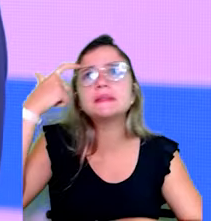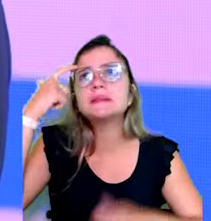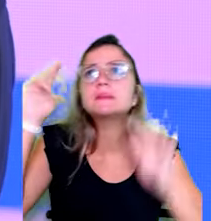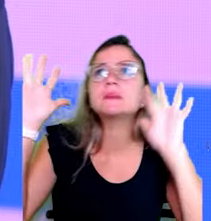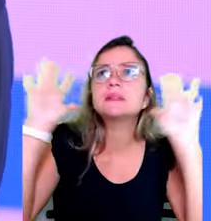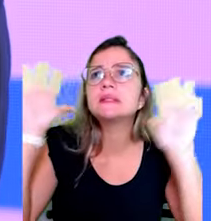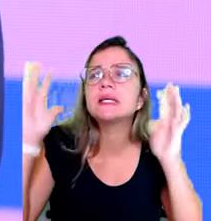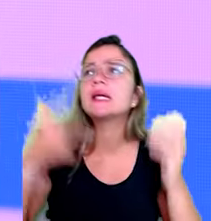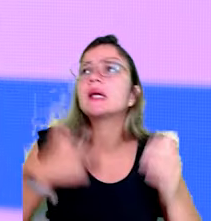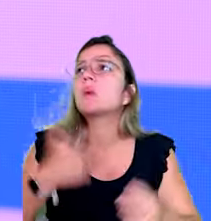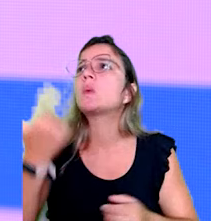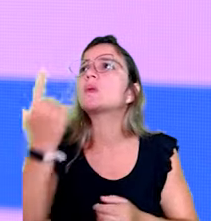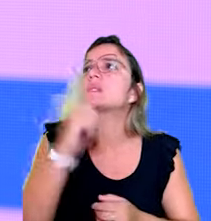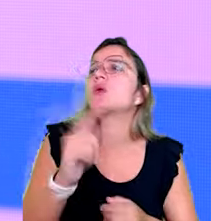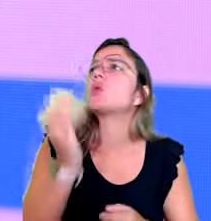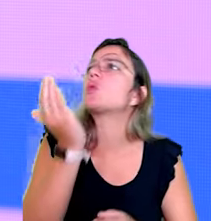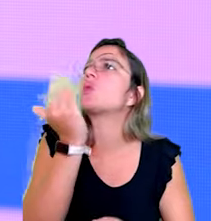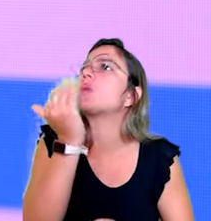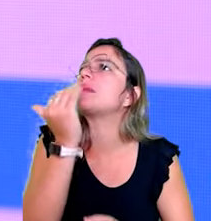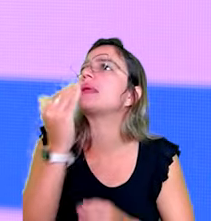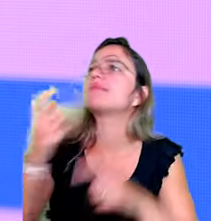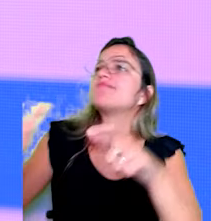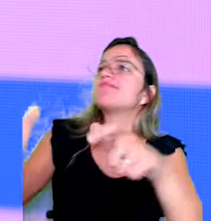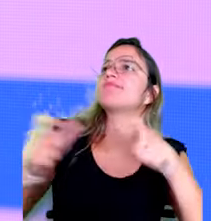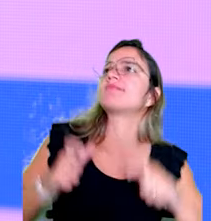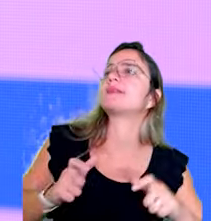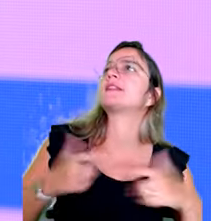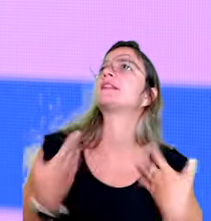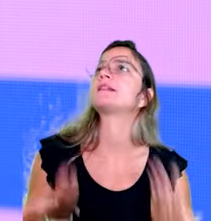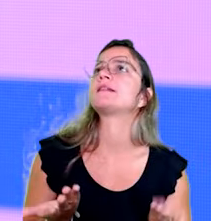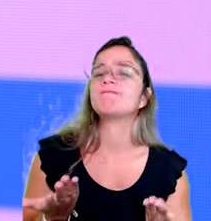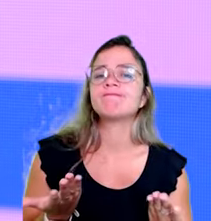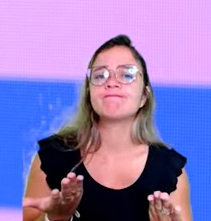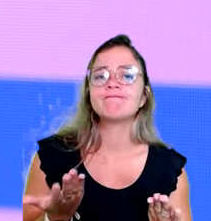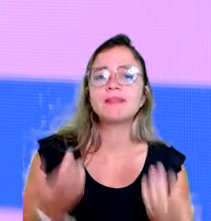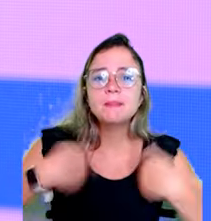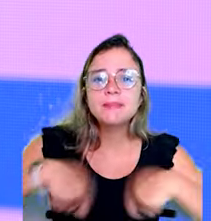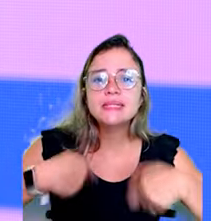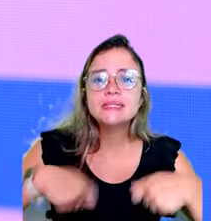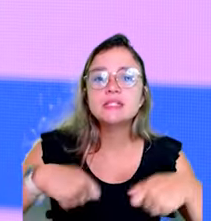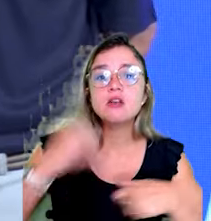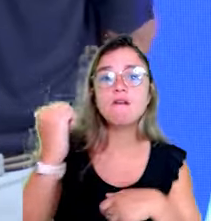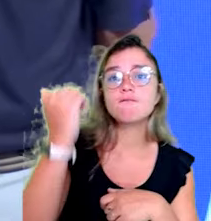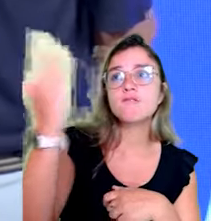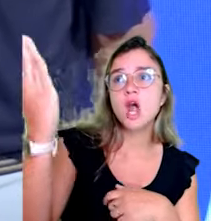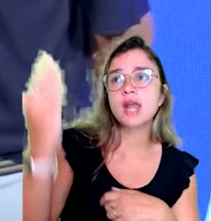buscar alimento fora, ou porque não tinha uma estrutura adequada em casa, então tinha que buscar o alimento fora.